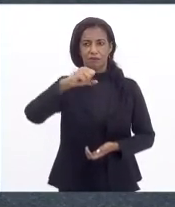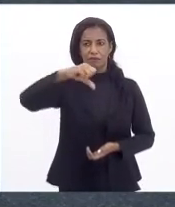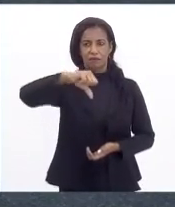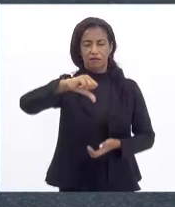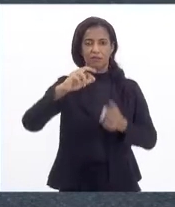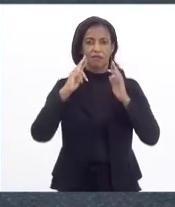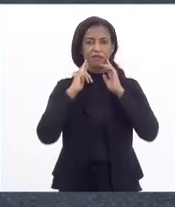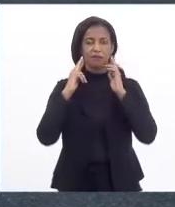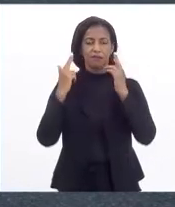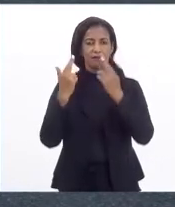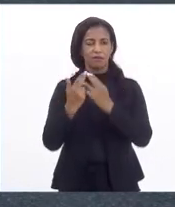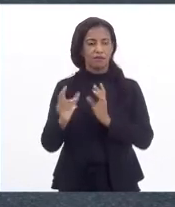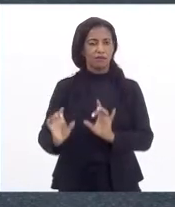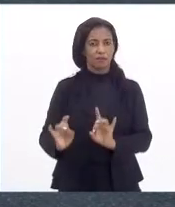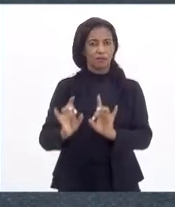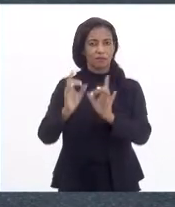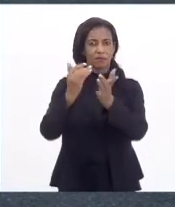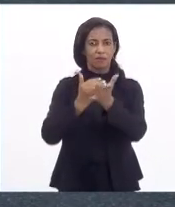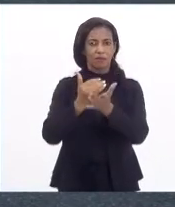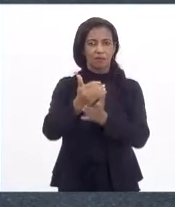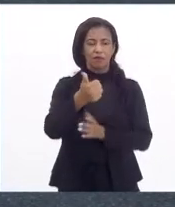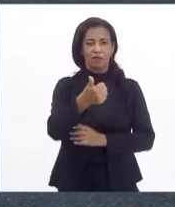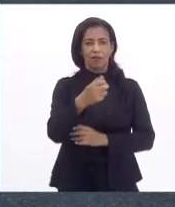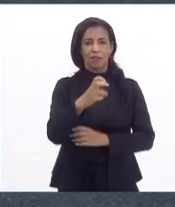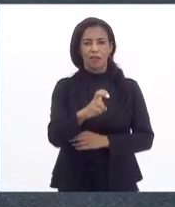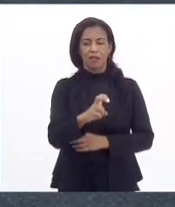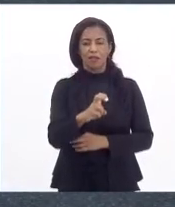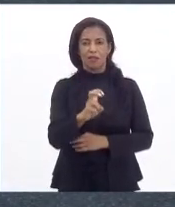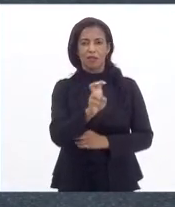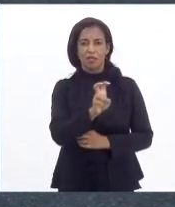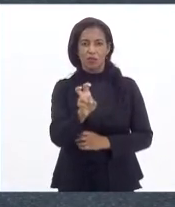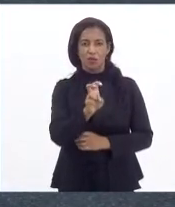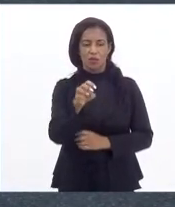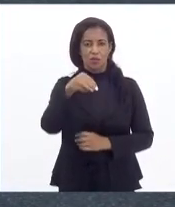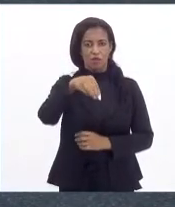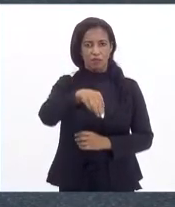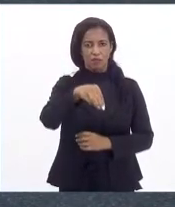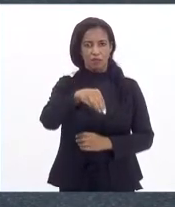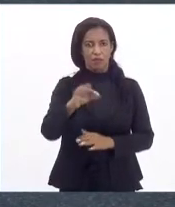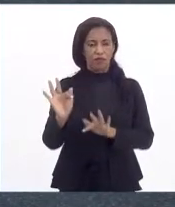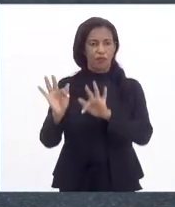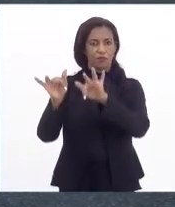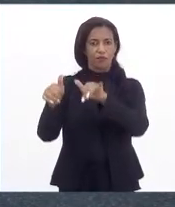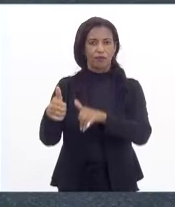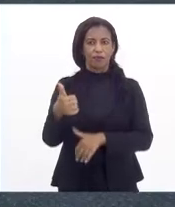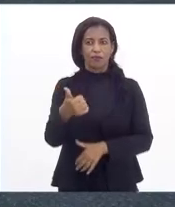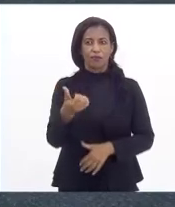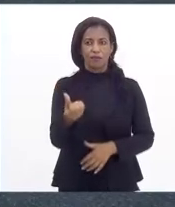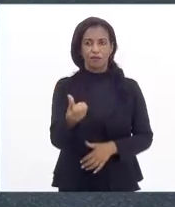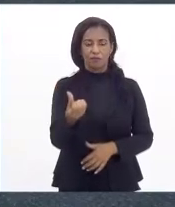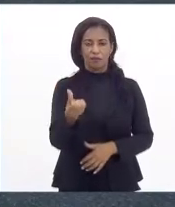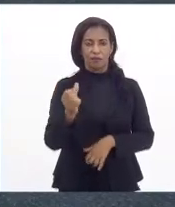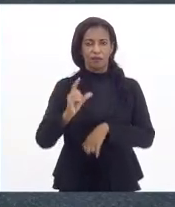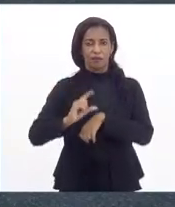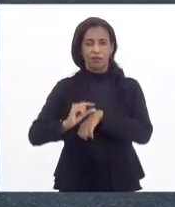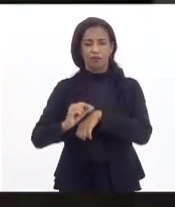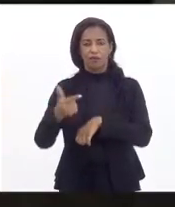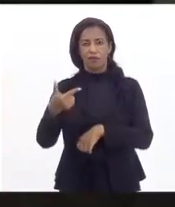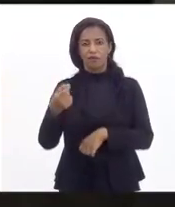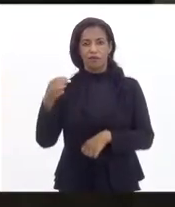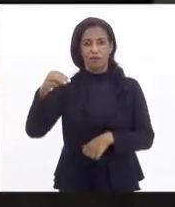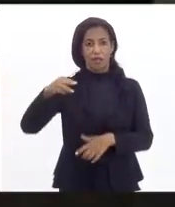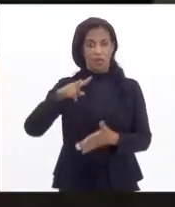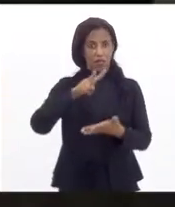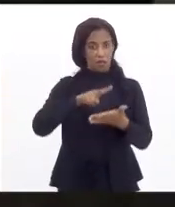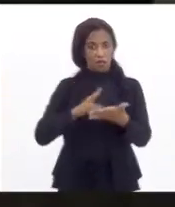189ª sessão extraordinária, que iniciada às 15 horas e 55 minutos, encerrou-se às 16 horas e 20 minutos. Lida